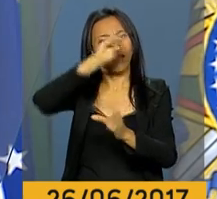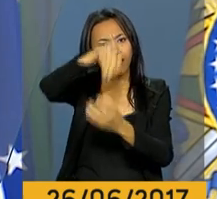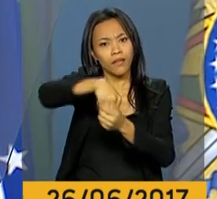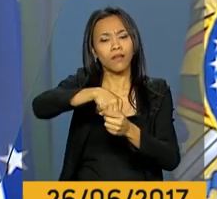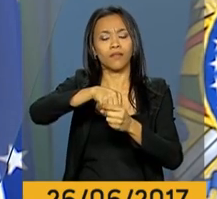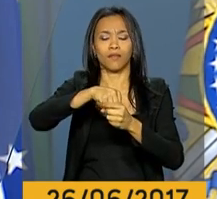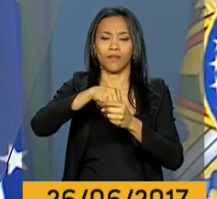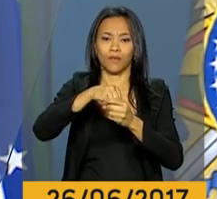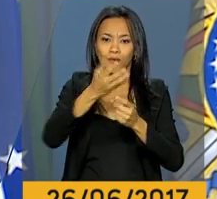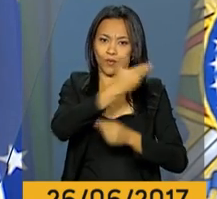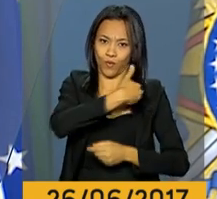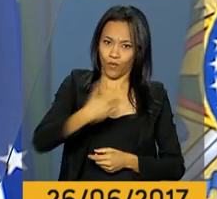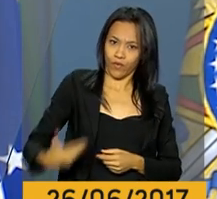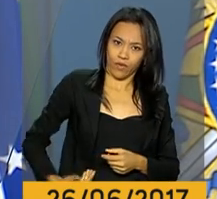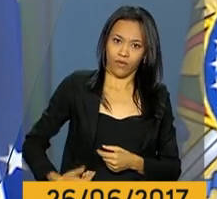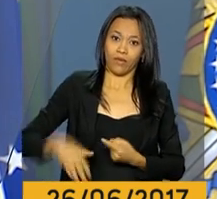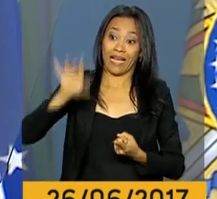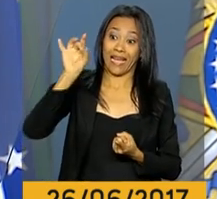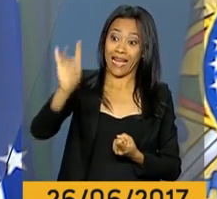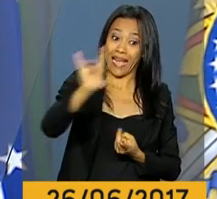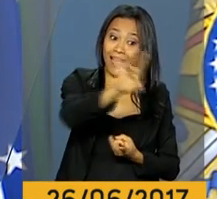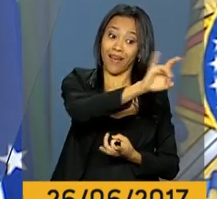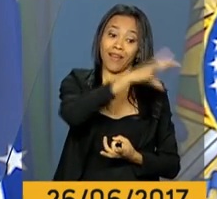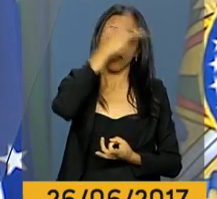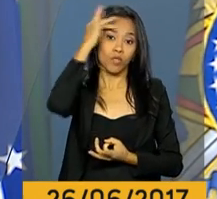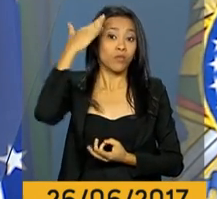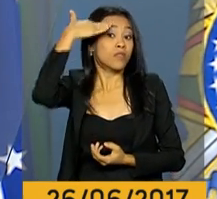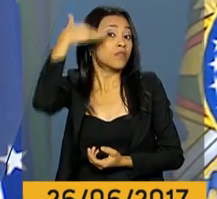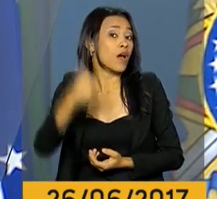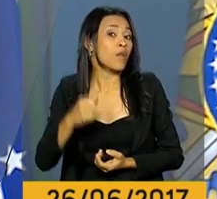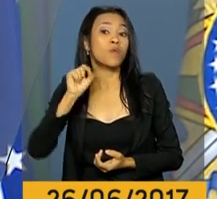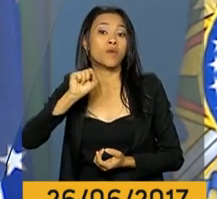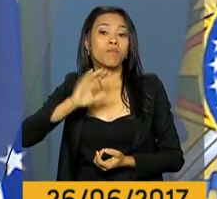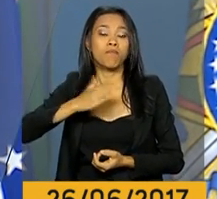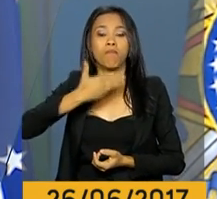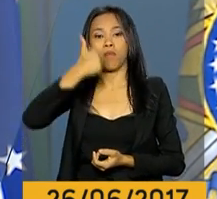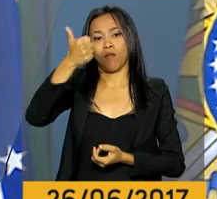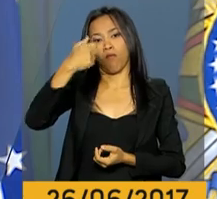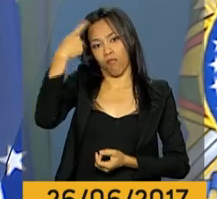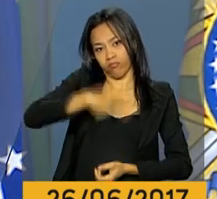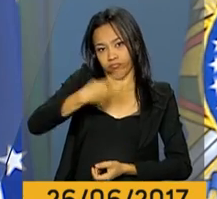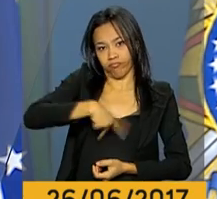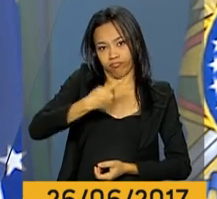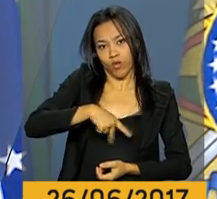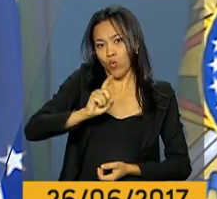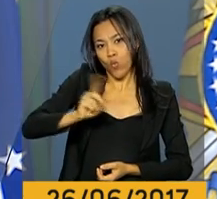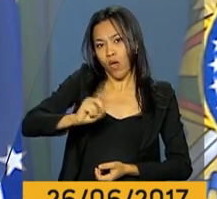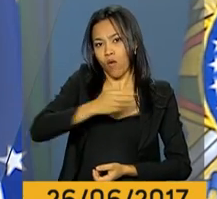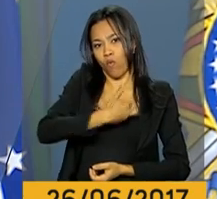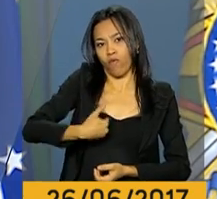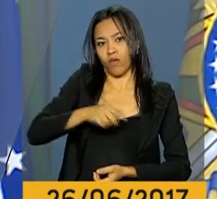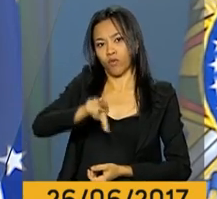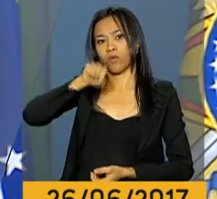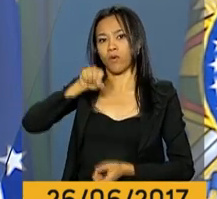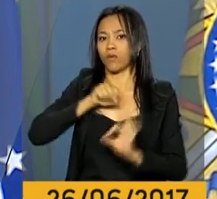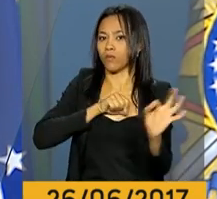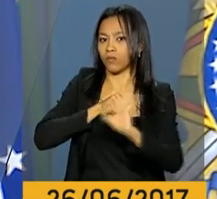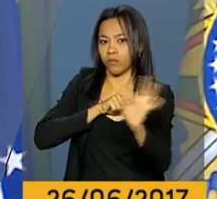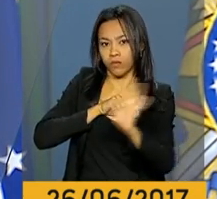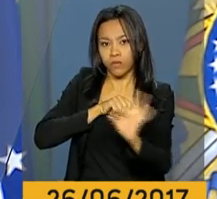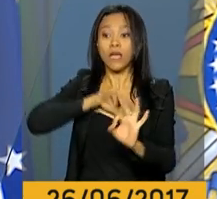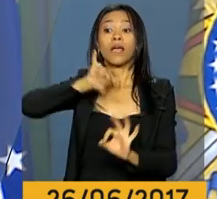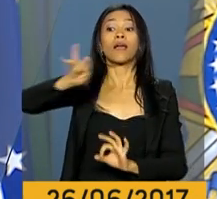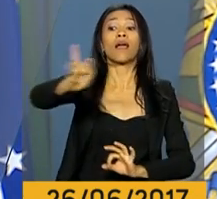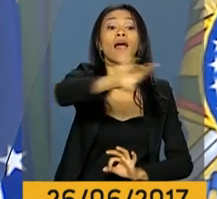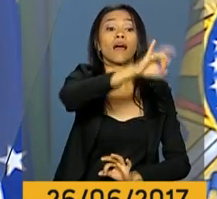governo cada indivíduo sabe o que melhor para si não é o estado que deve saber portanto cada um